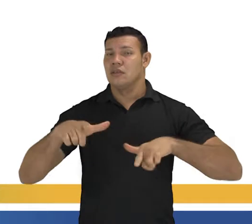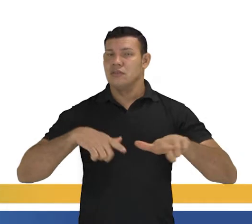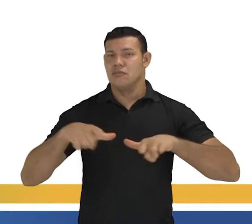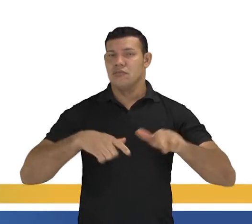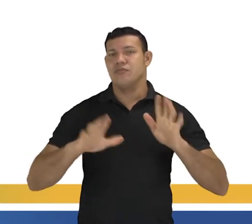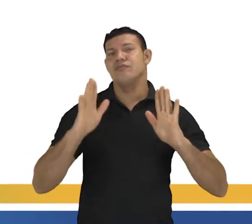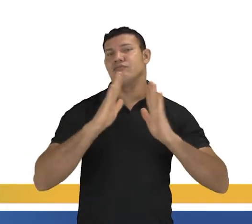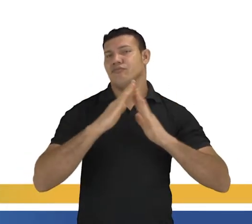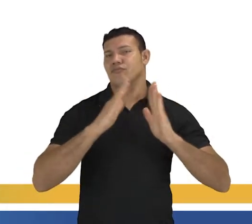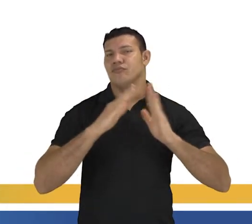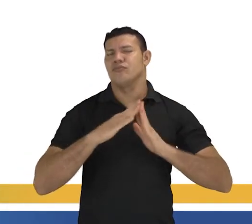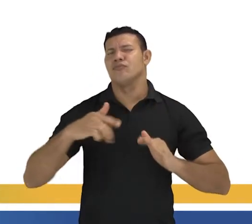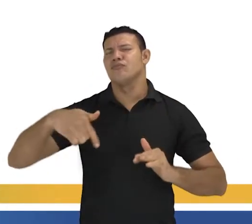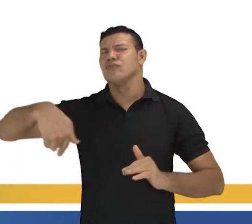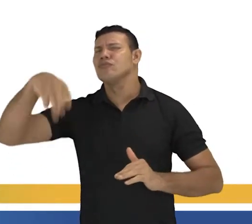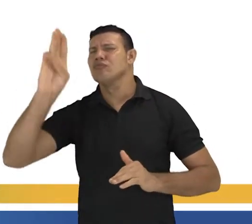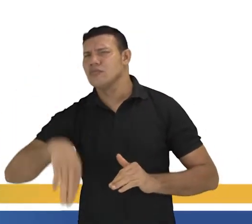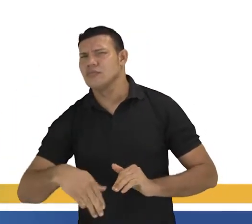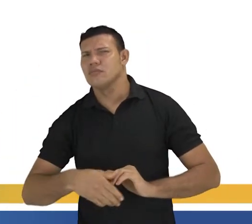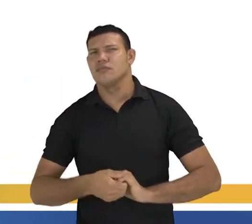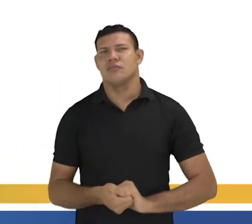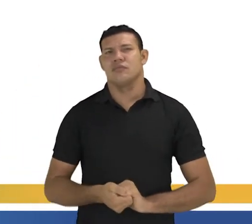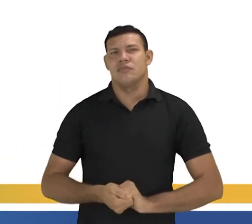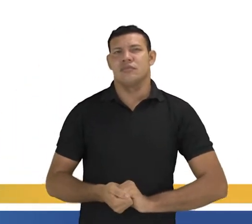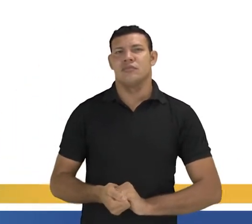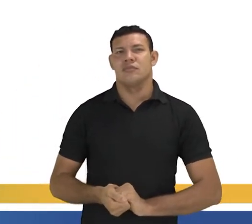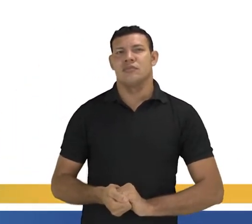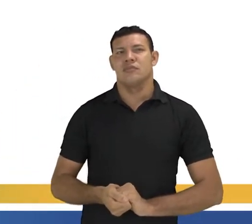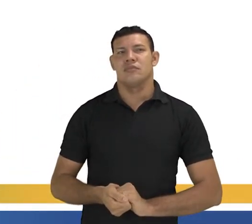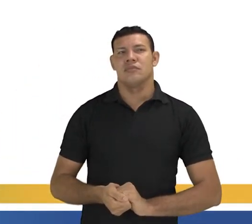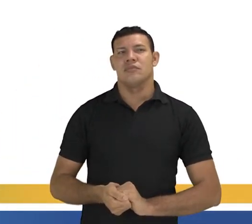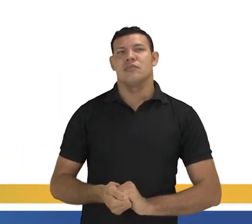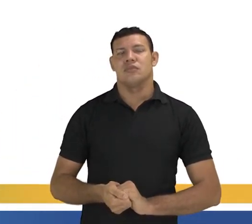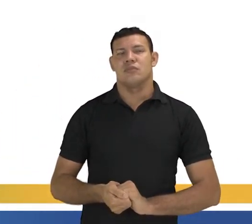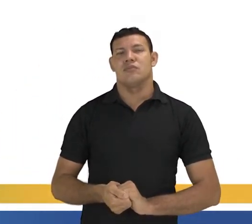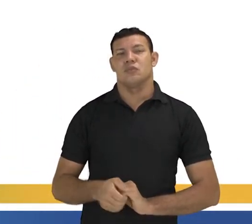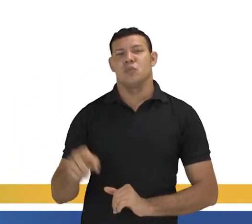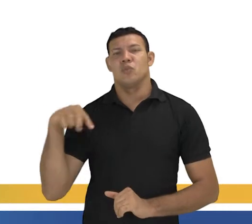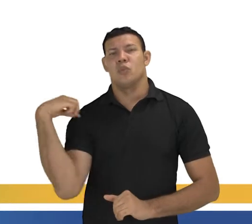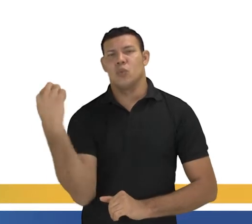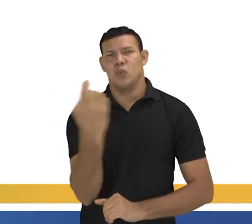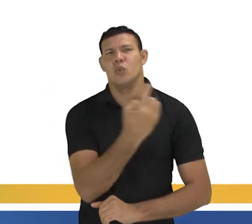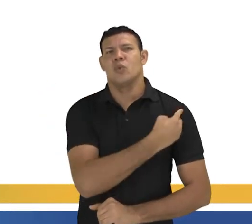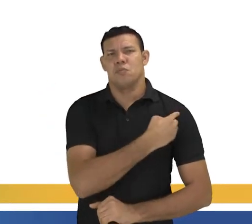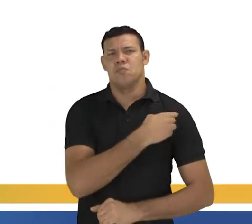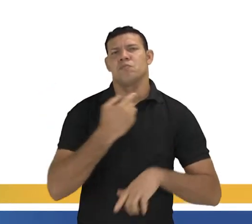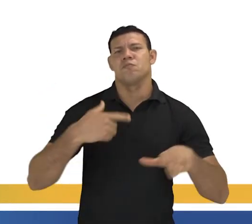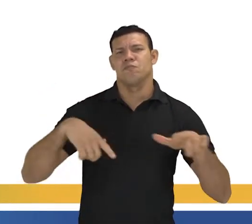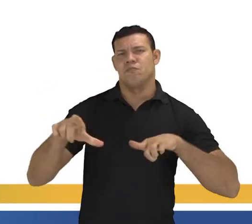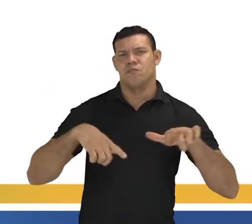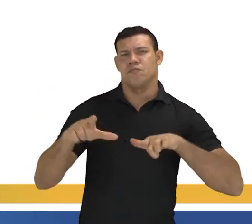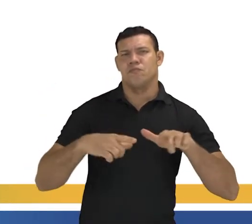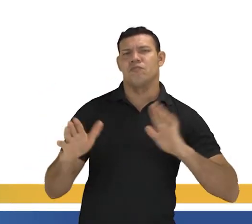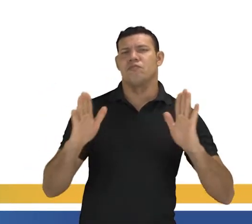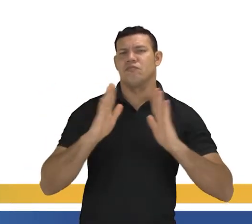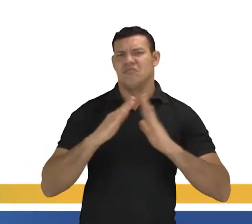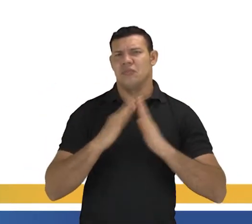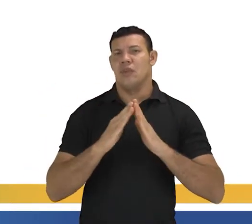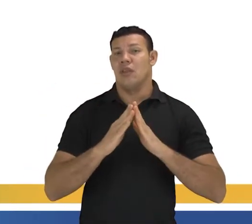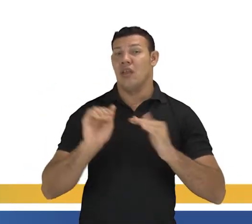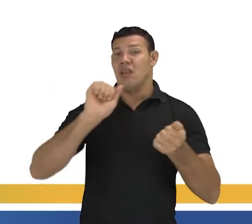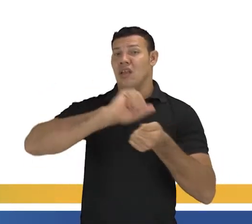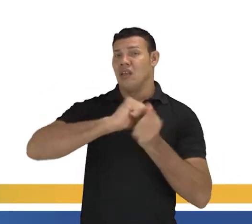Everyone's been working from home. Todos, ou todo mundo, está trabalhando de casa. Sempre lembrem, uma adaptação. Nem sempre você